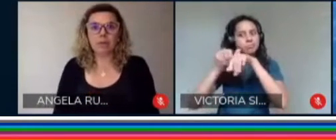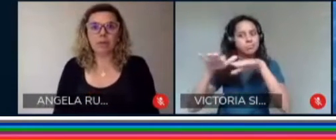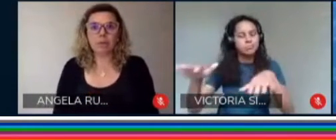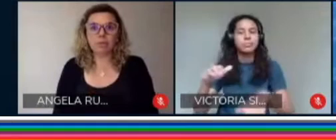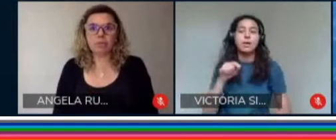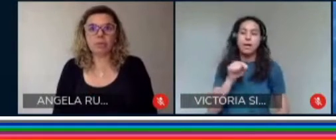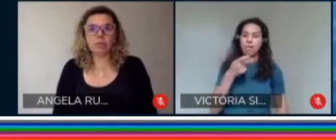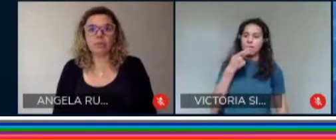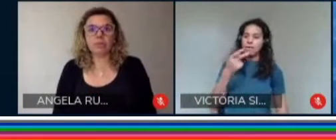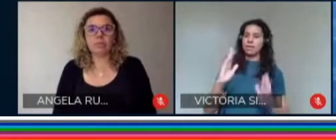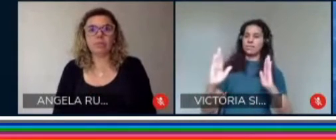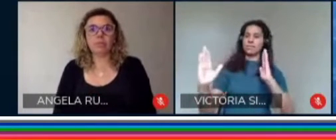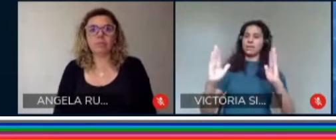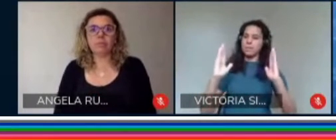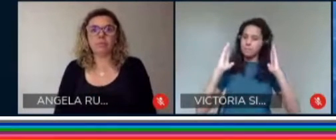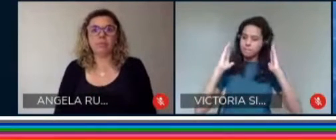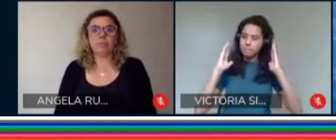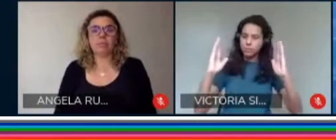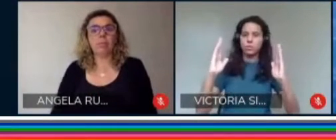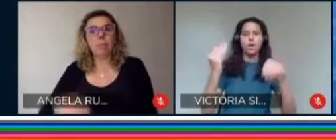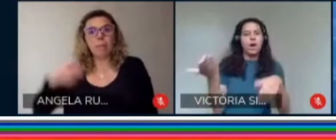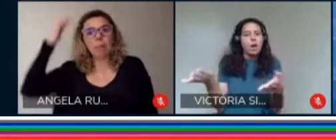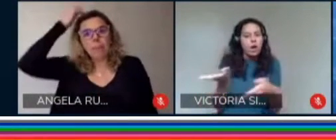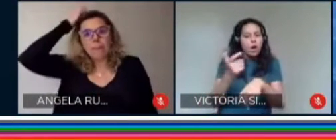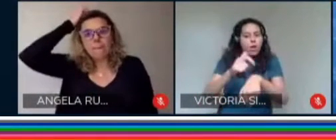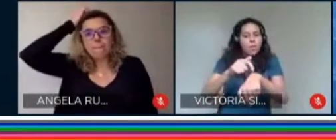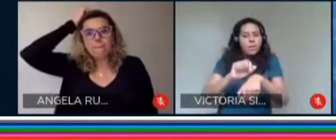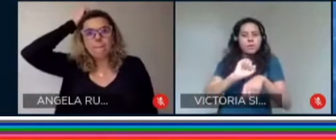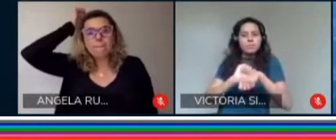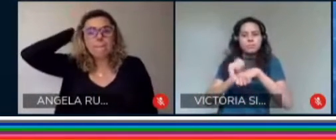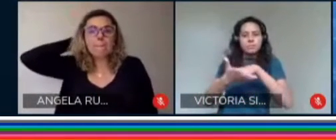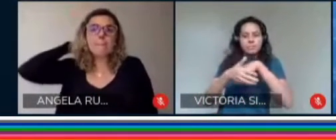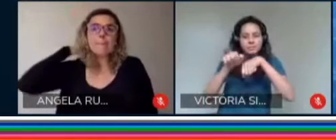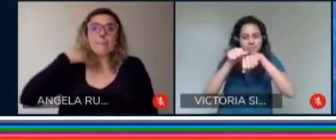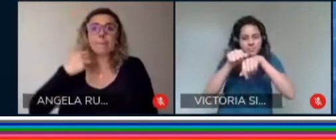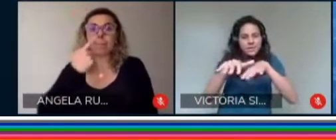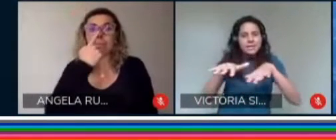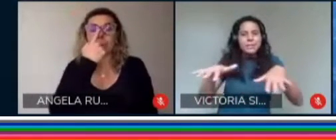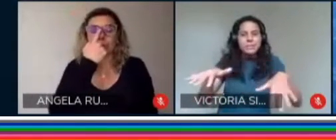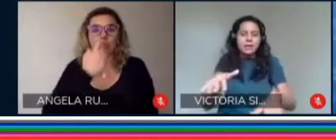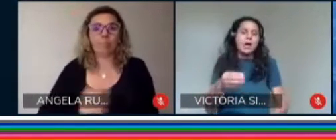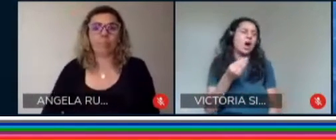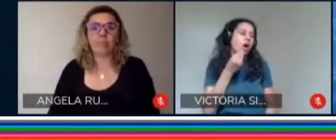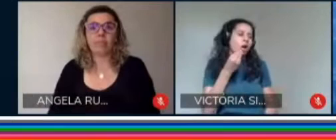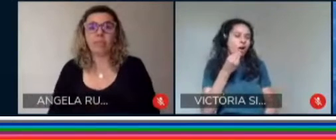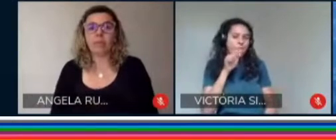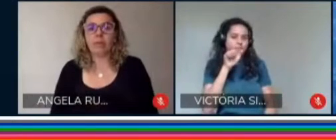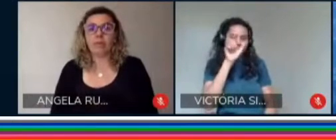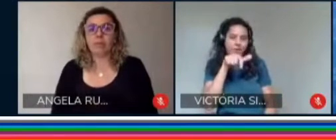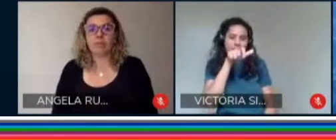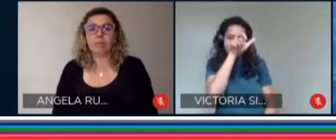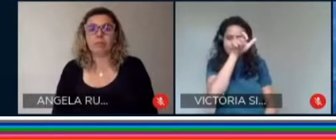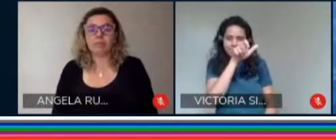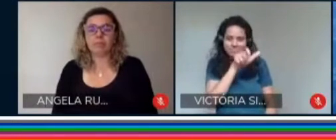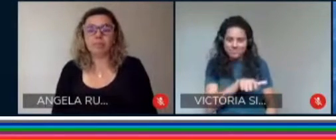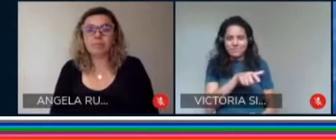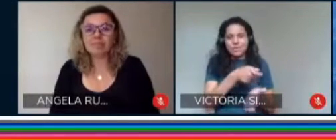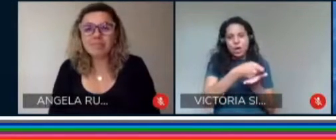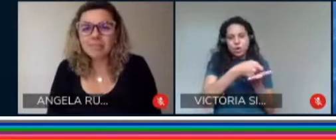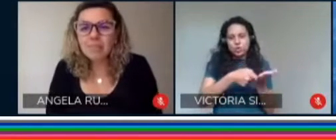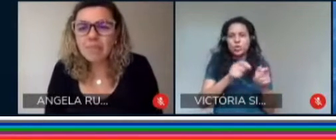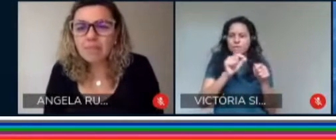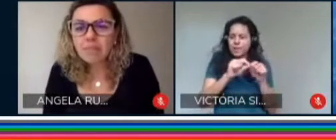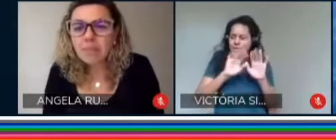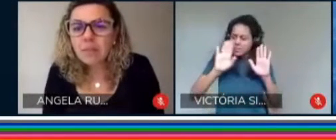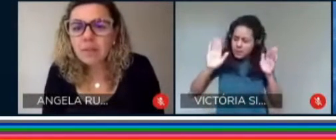da Covid-19. Ela já tem uma questão bem costurada, até porque esse trabalho foi o trabalho apresentado. E aqui está o